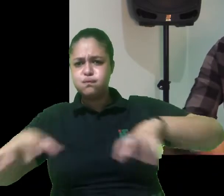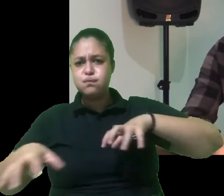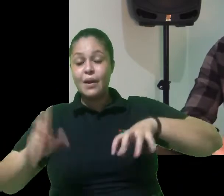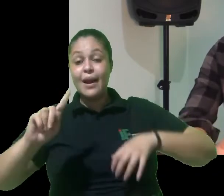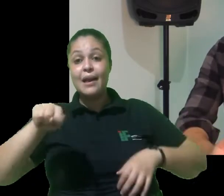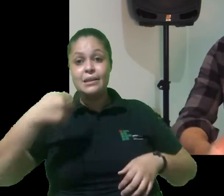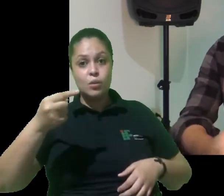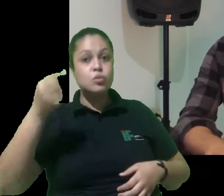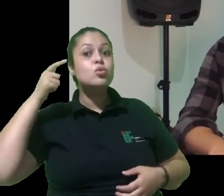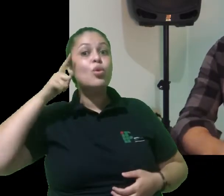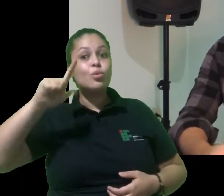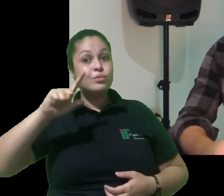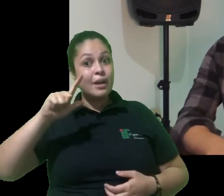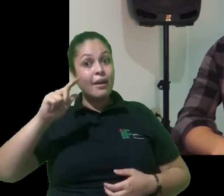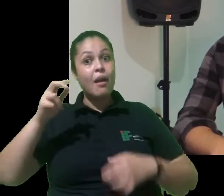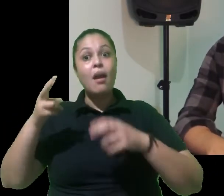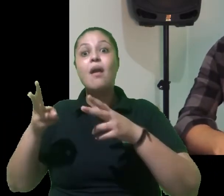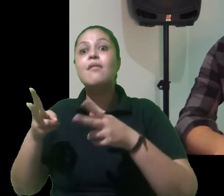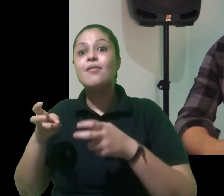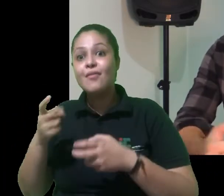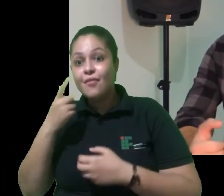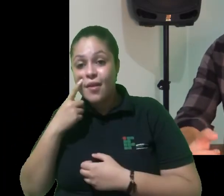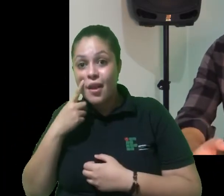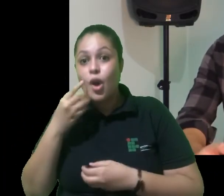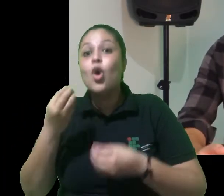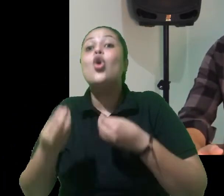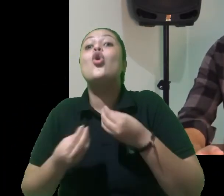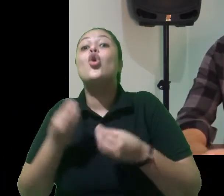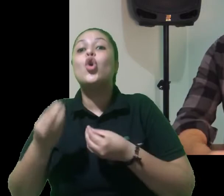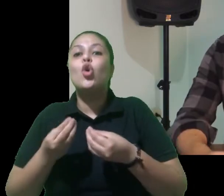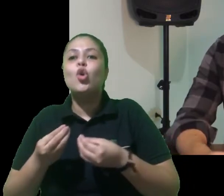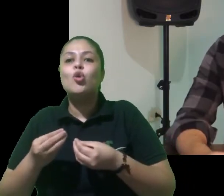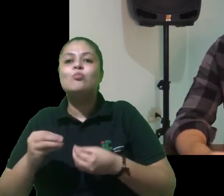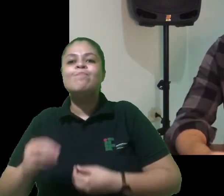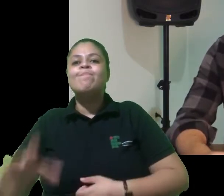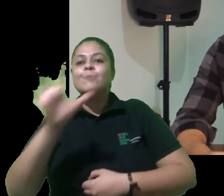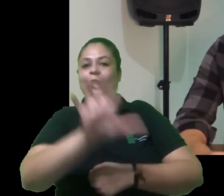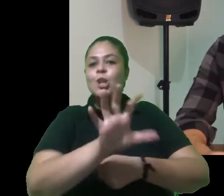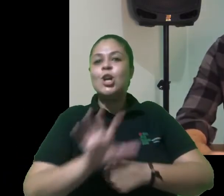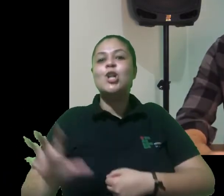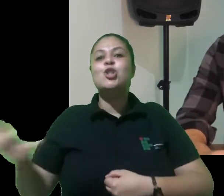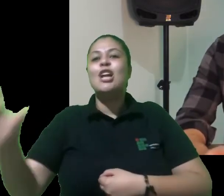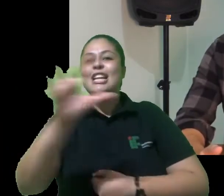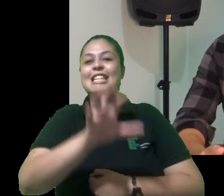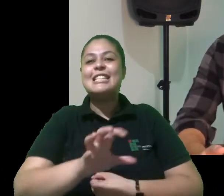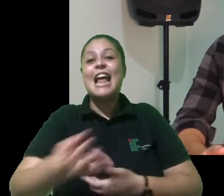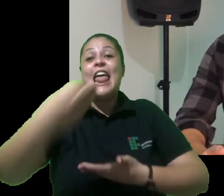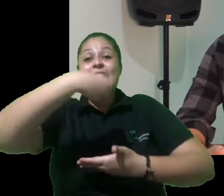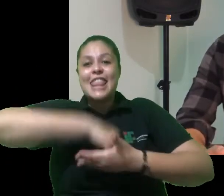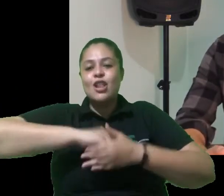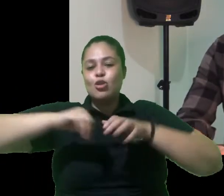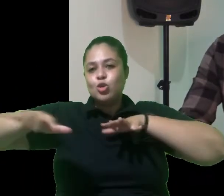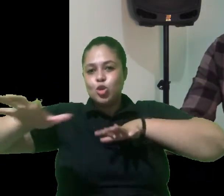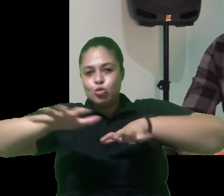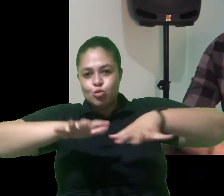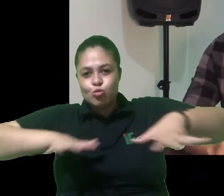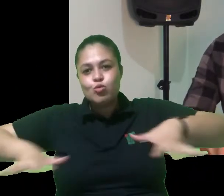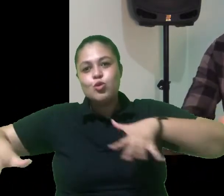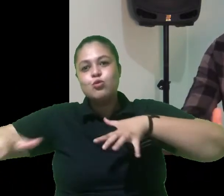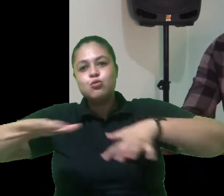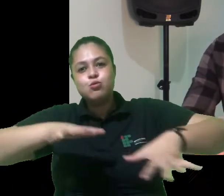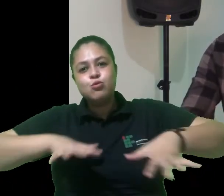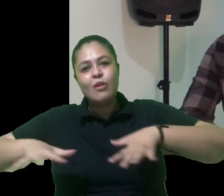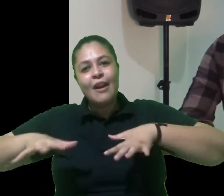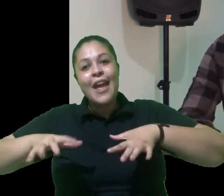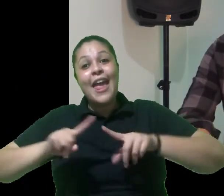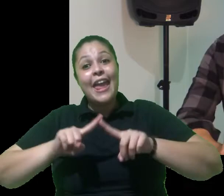os elementos, então a gente consegue ver como que o fenômeno se regionaliza no território.